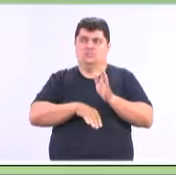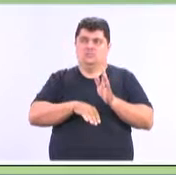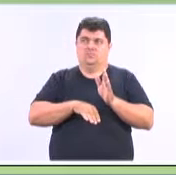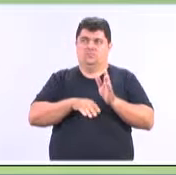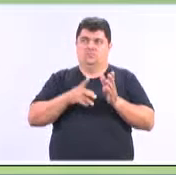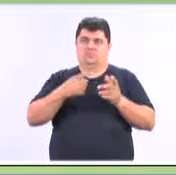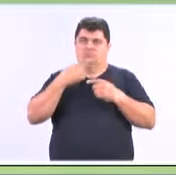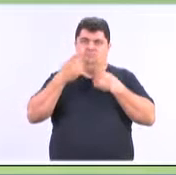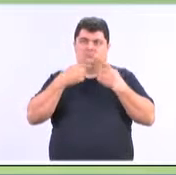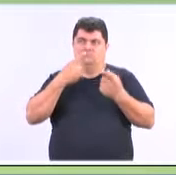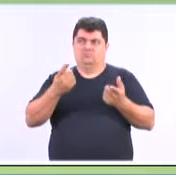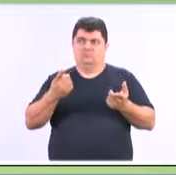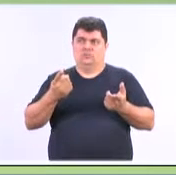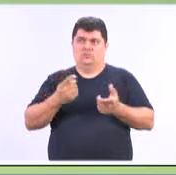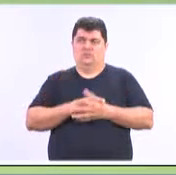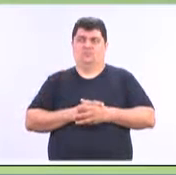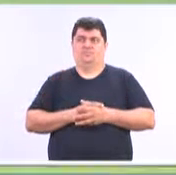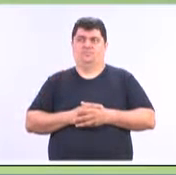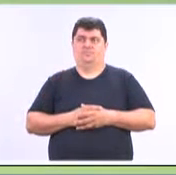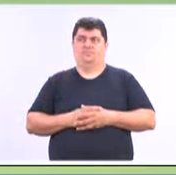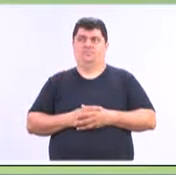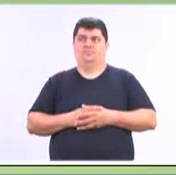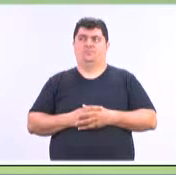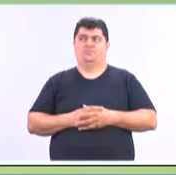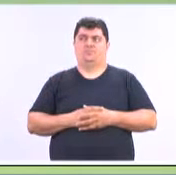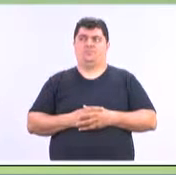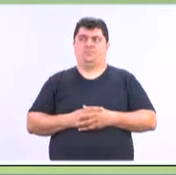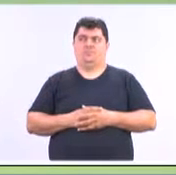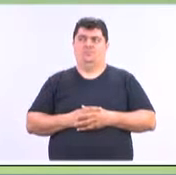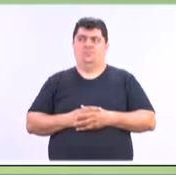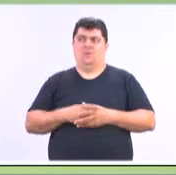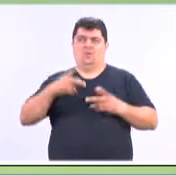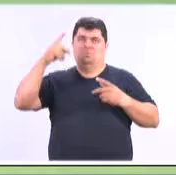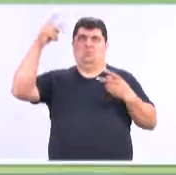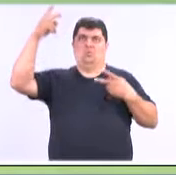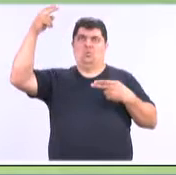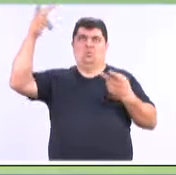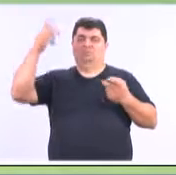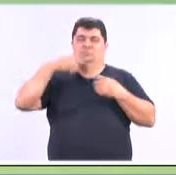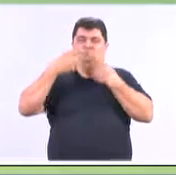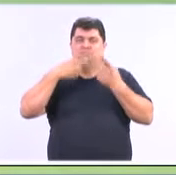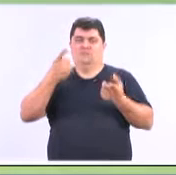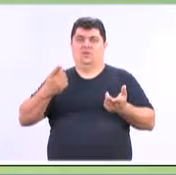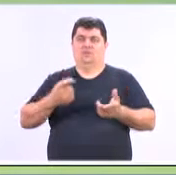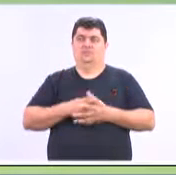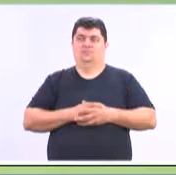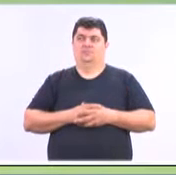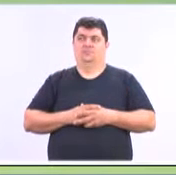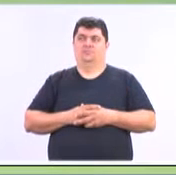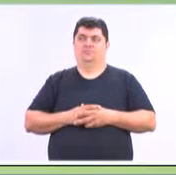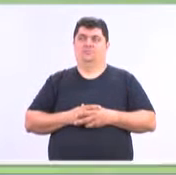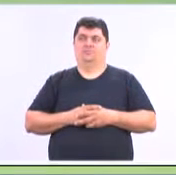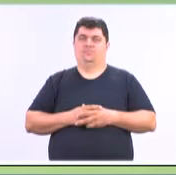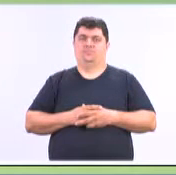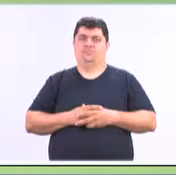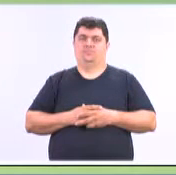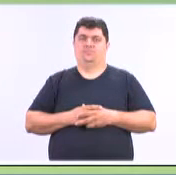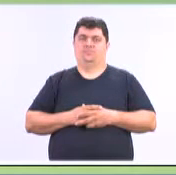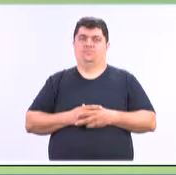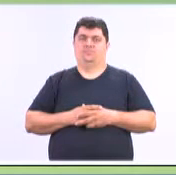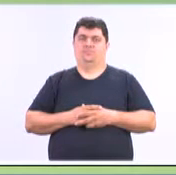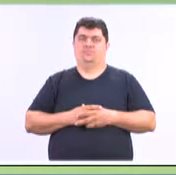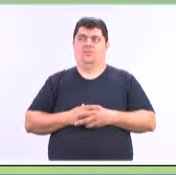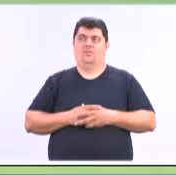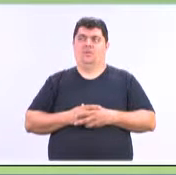não pode. Tem a palavra receita líquida, né? Não pode ser, né? Receita líquida menos os custos das vendas não vai dar igual a receita líquida. Eu não posso pegar um